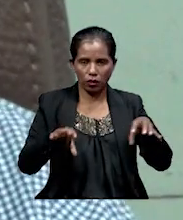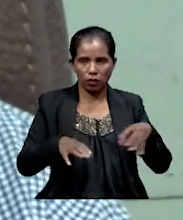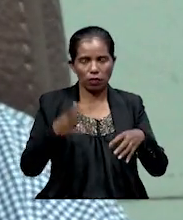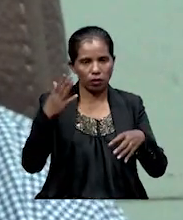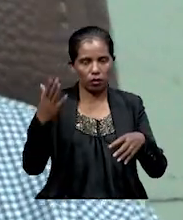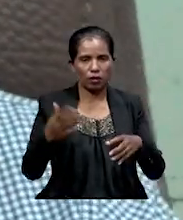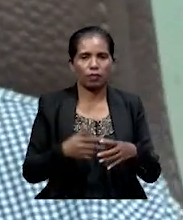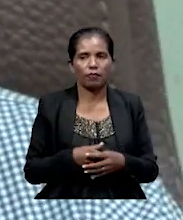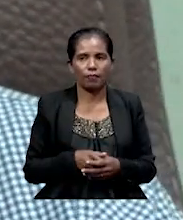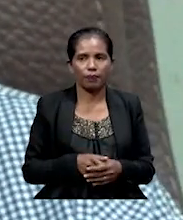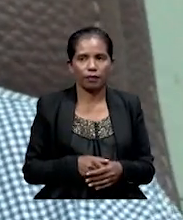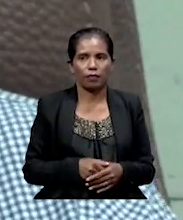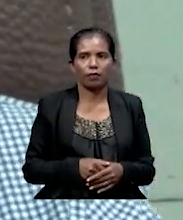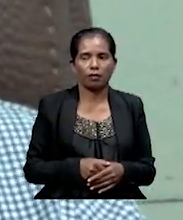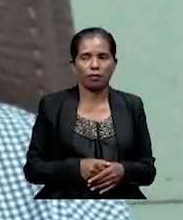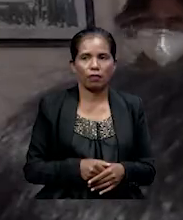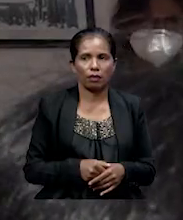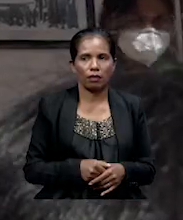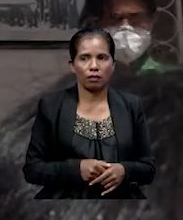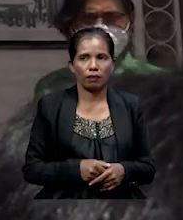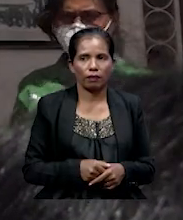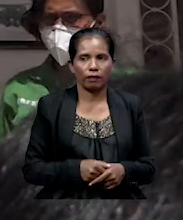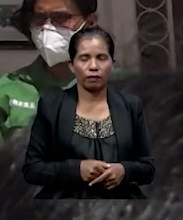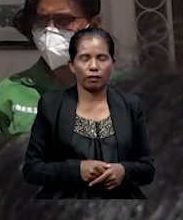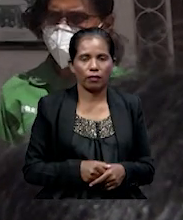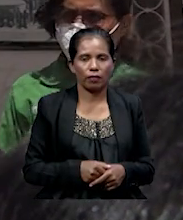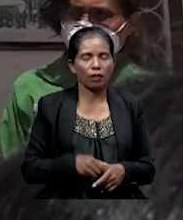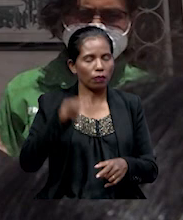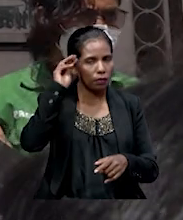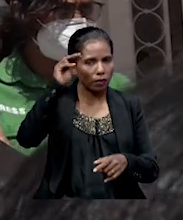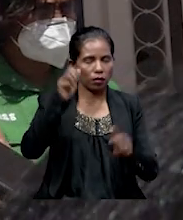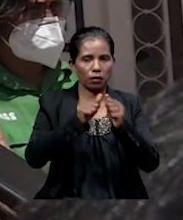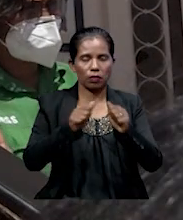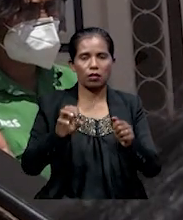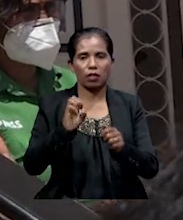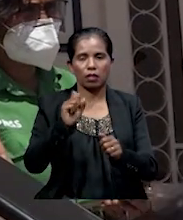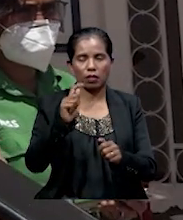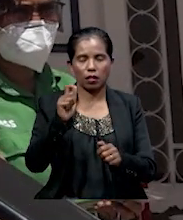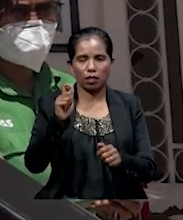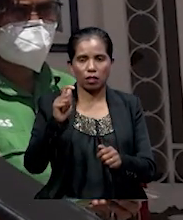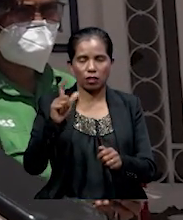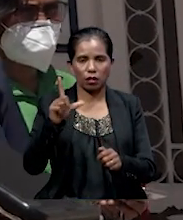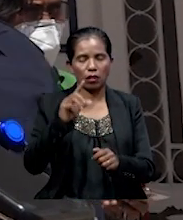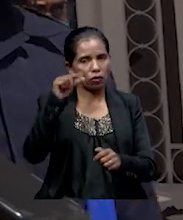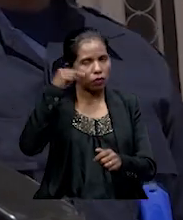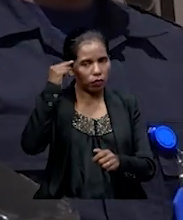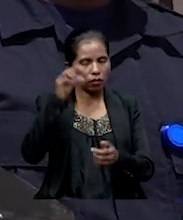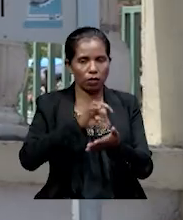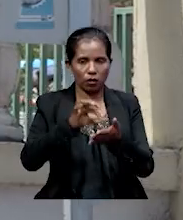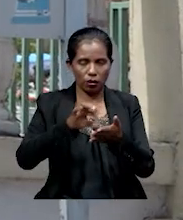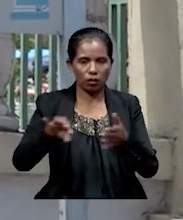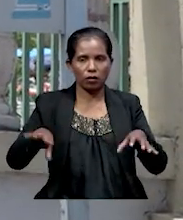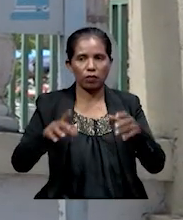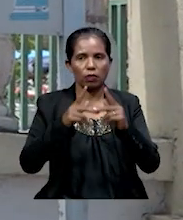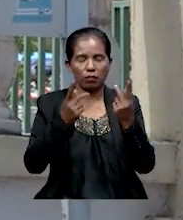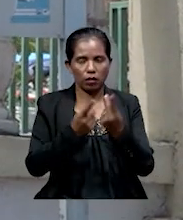rain né lete de sentido né essa né antes né ministro da administração estatal explica o governo assinou na contrato com a companhia